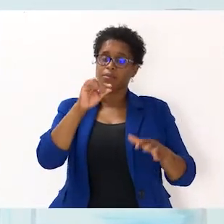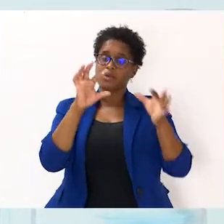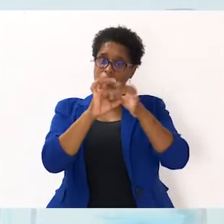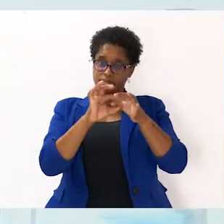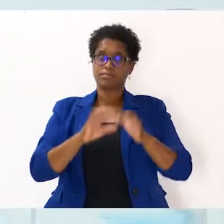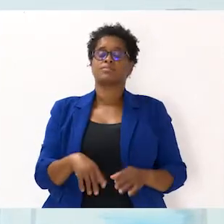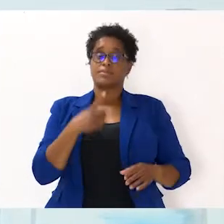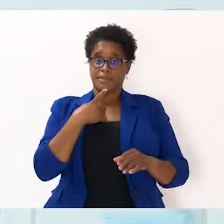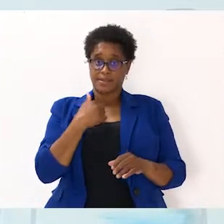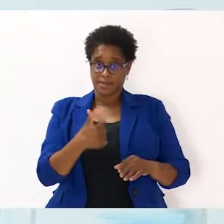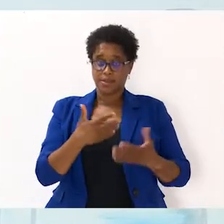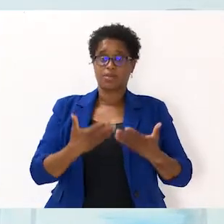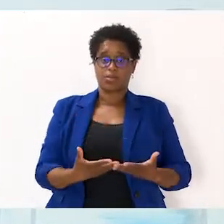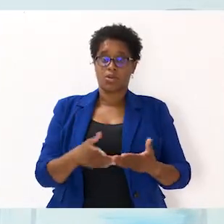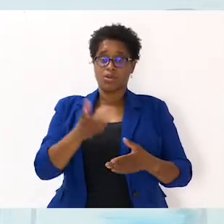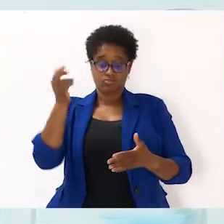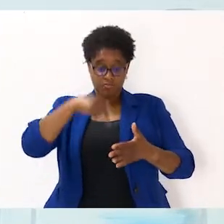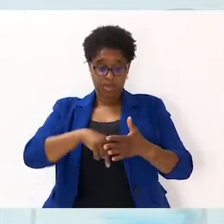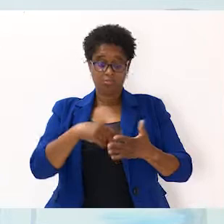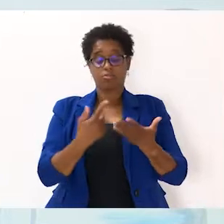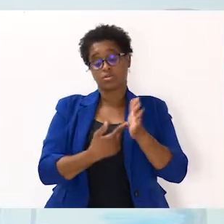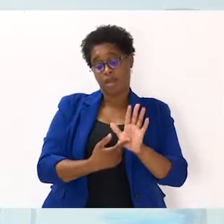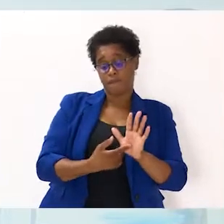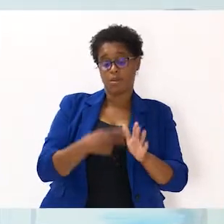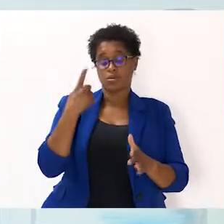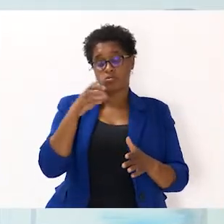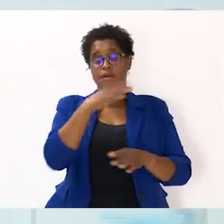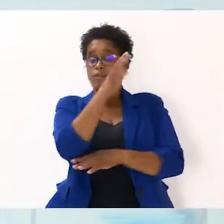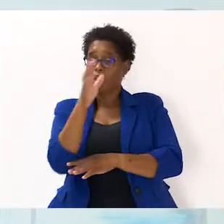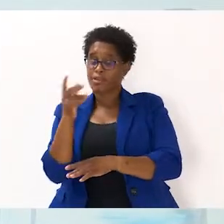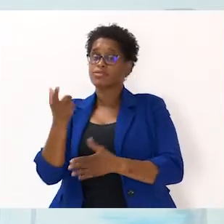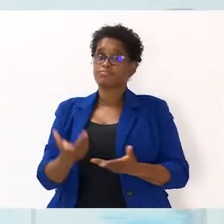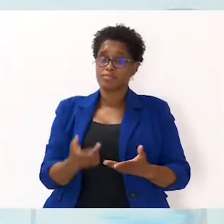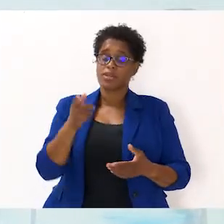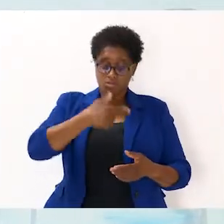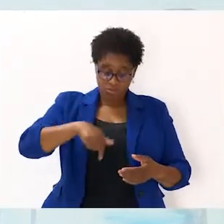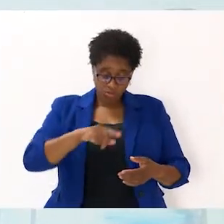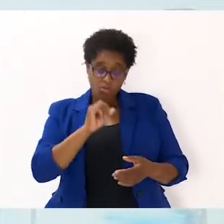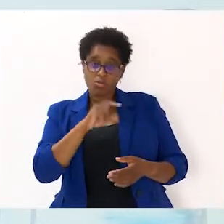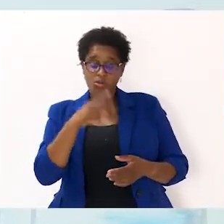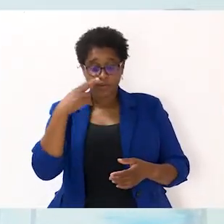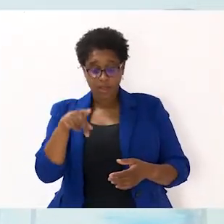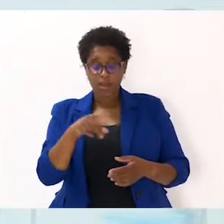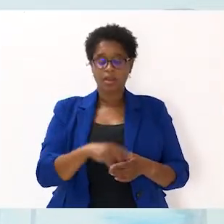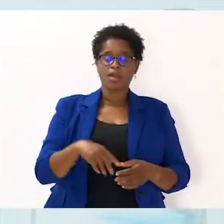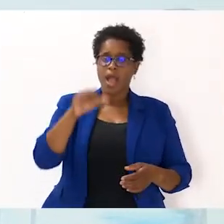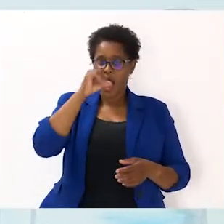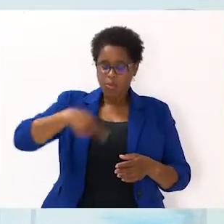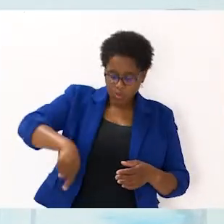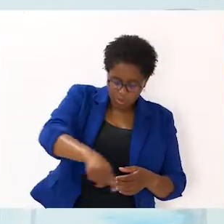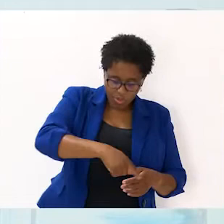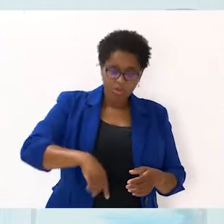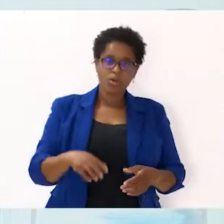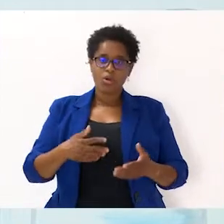ok? Percebido? Então, por exemplo, dentro de uma floresta, nós podemos encontrar poças de água,